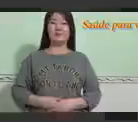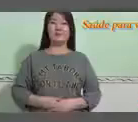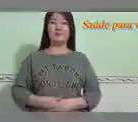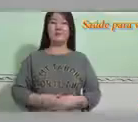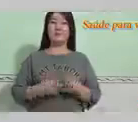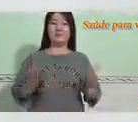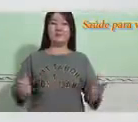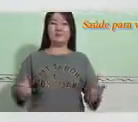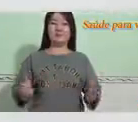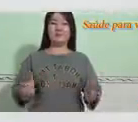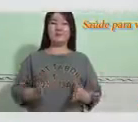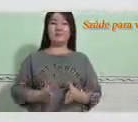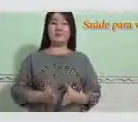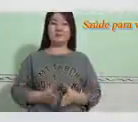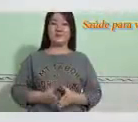500 mg 4 x por dia,